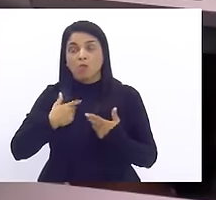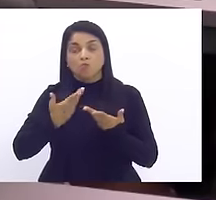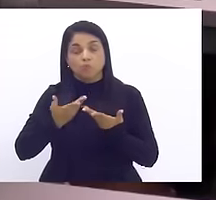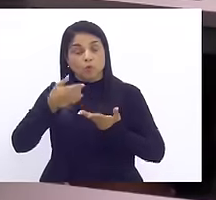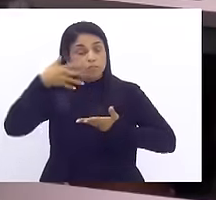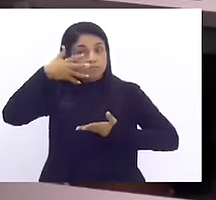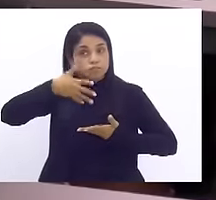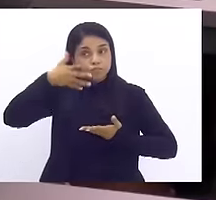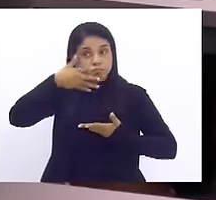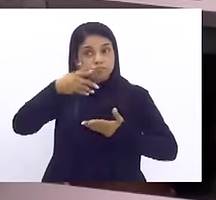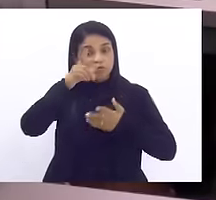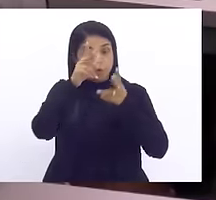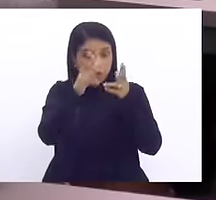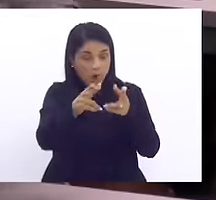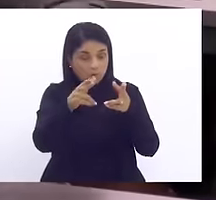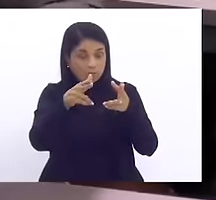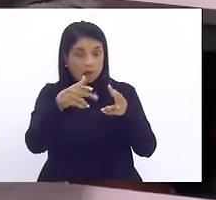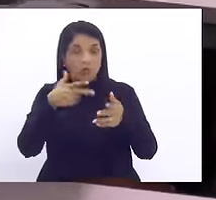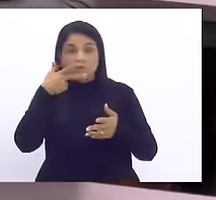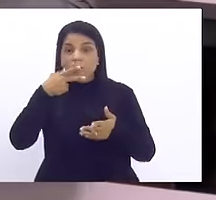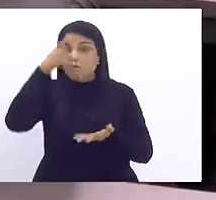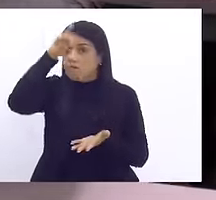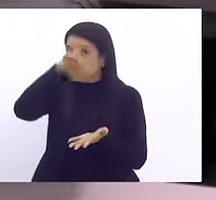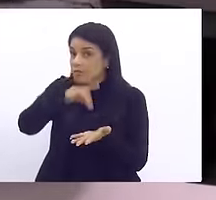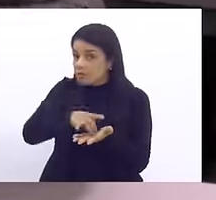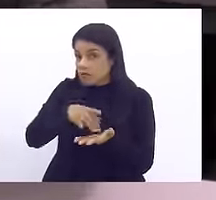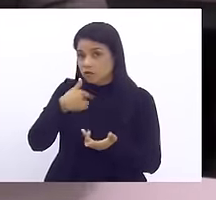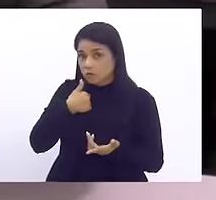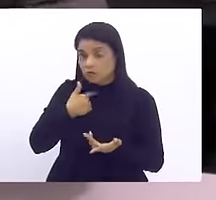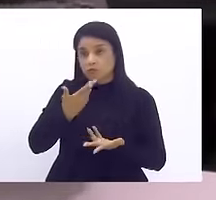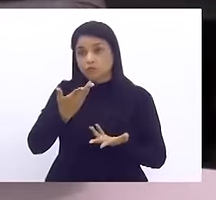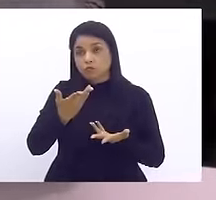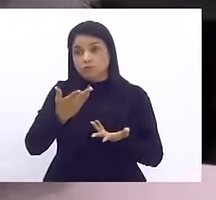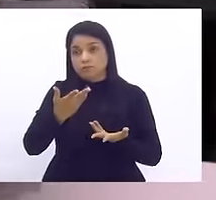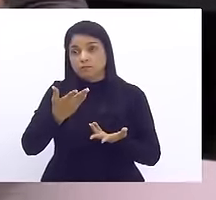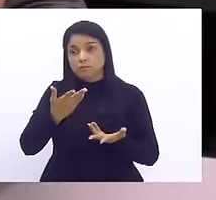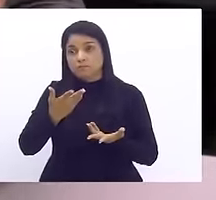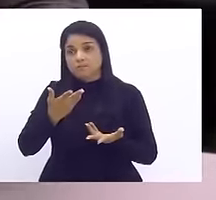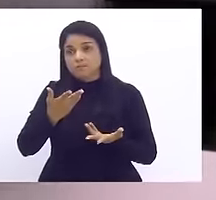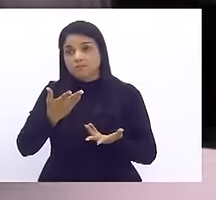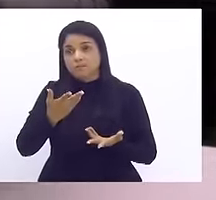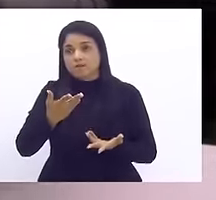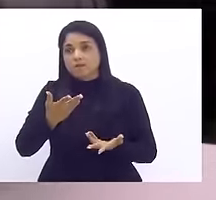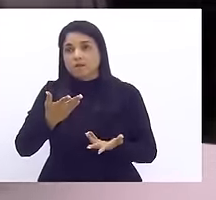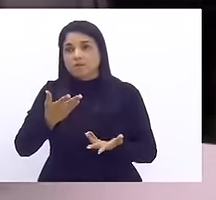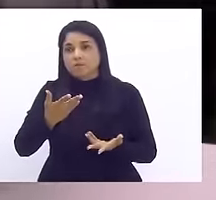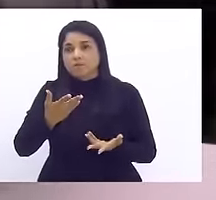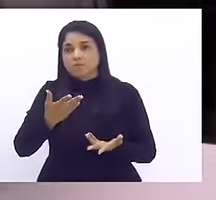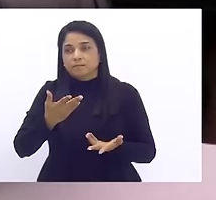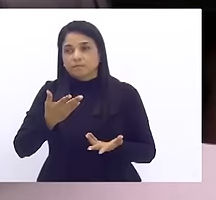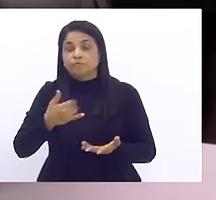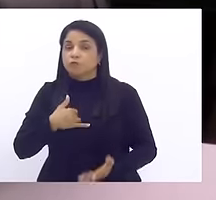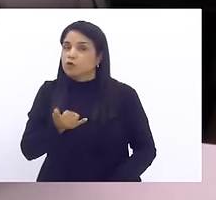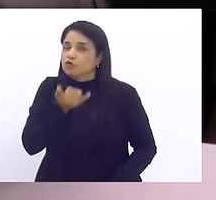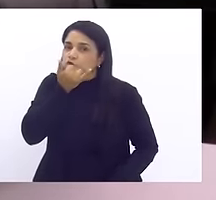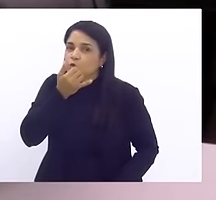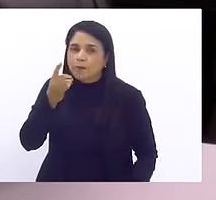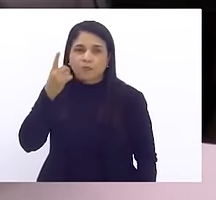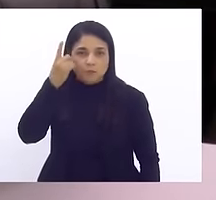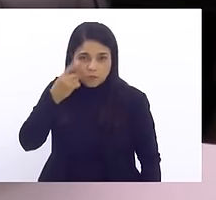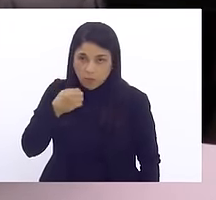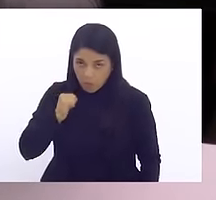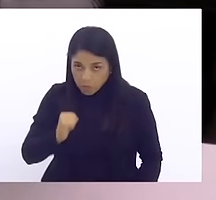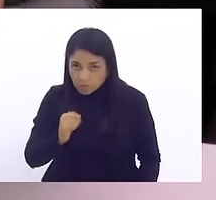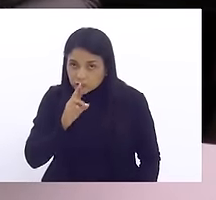falas do Senhor que tá aqui falando a verdade disso né o que eu tô falando disso desculpa deputado mas eu posso responder